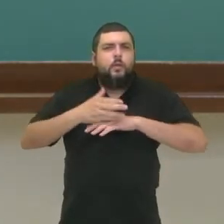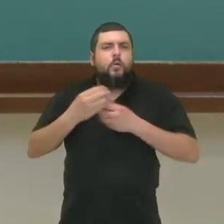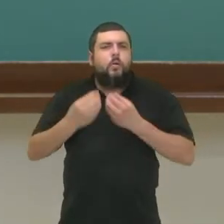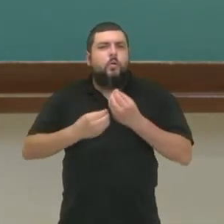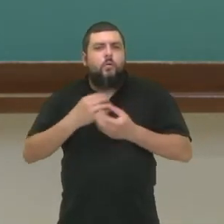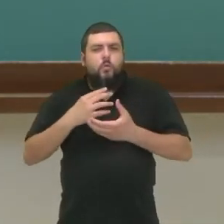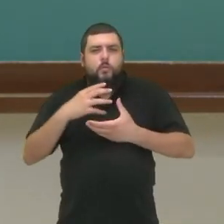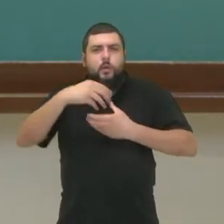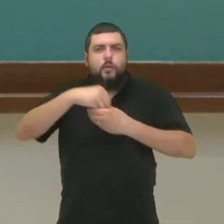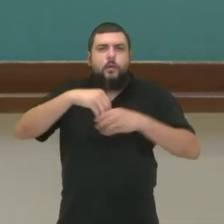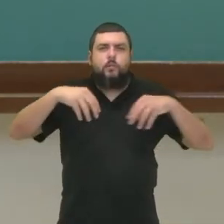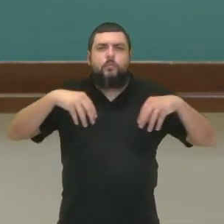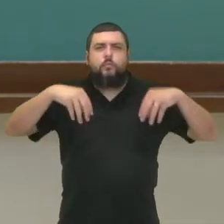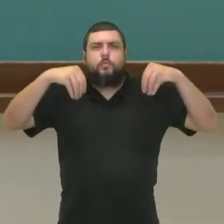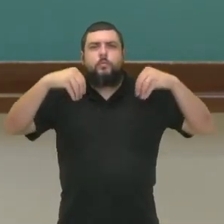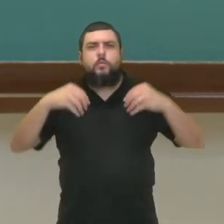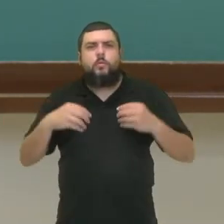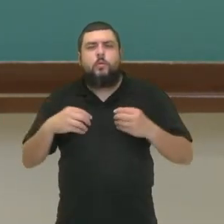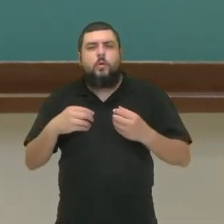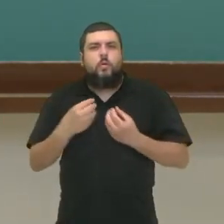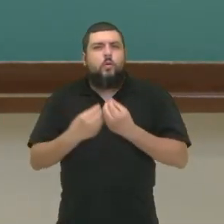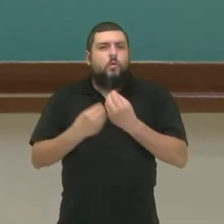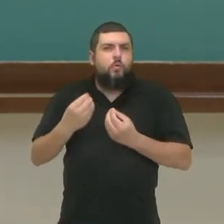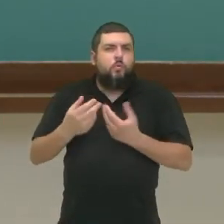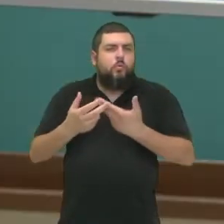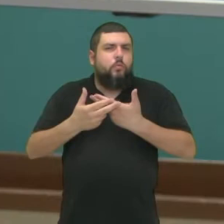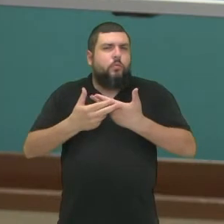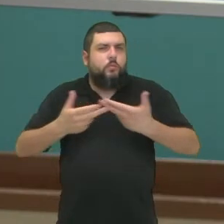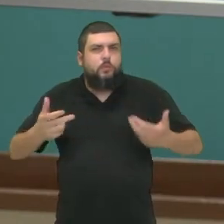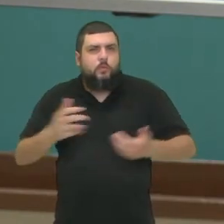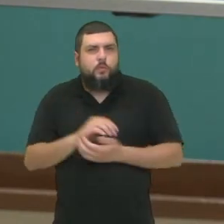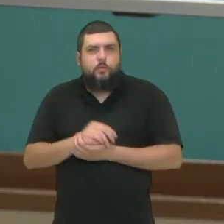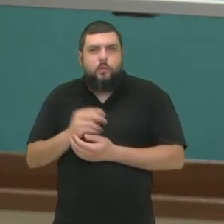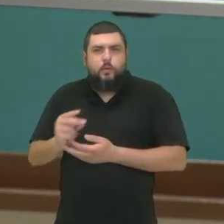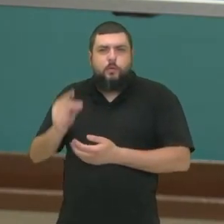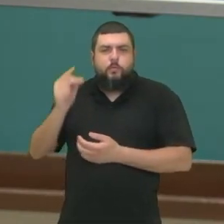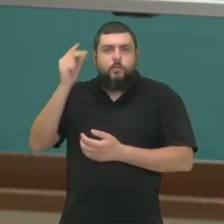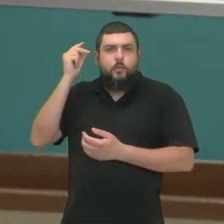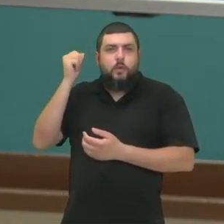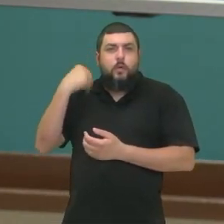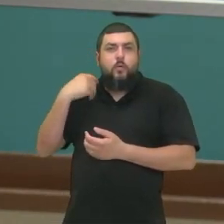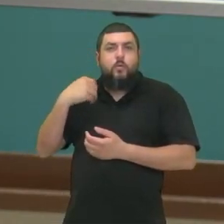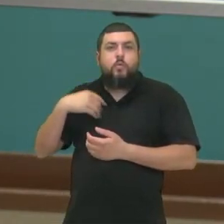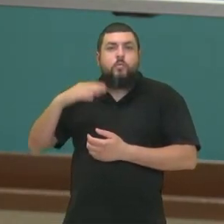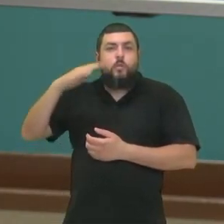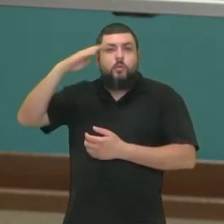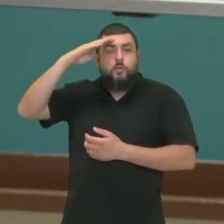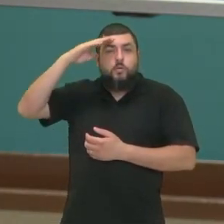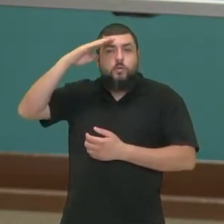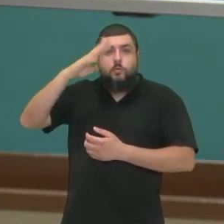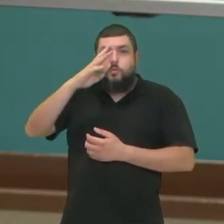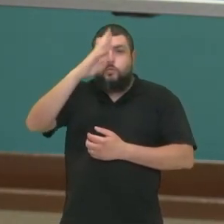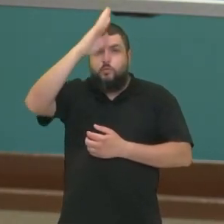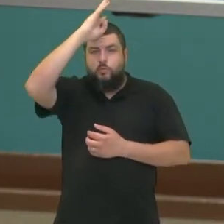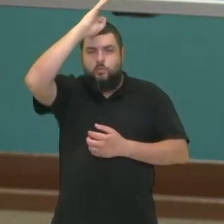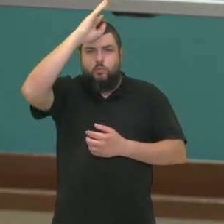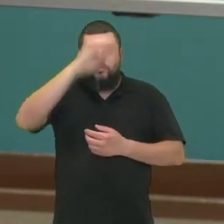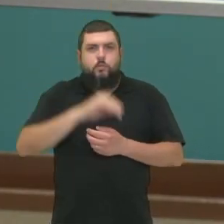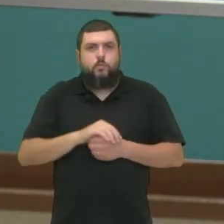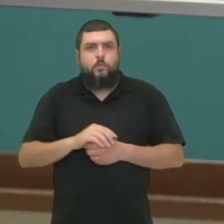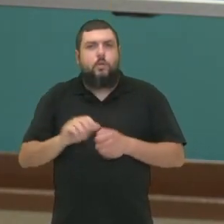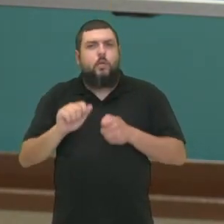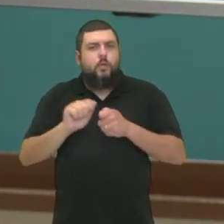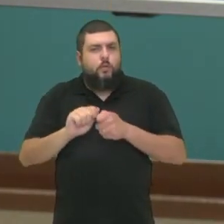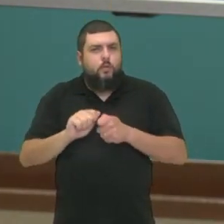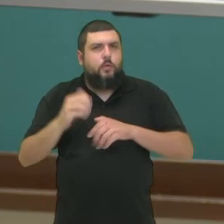era ser um viking no século IX, né, depois de Cristo, como que era ser um soldado romano no Império Romano. E eles fazem, inclusive, umas simulações de